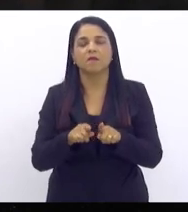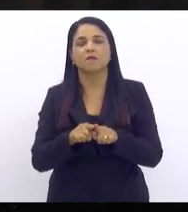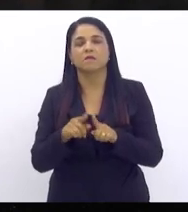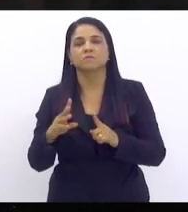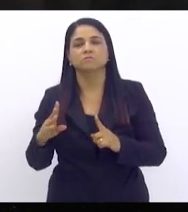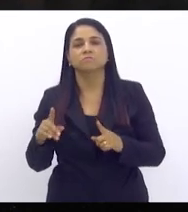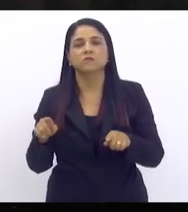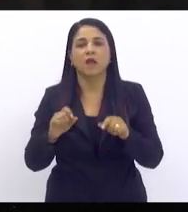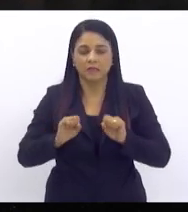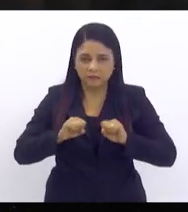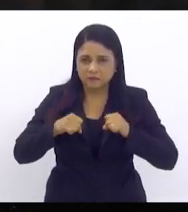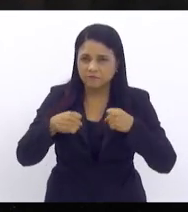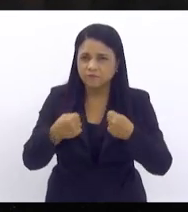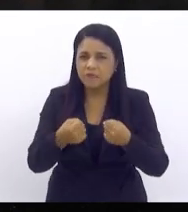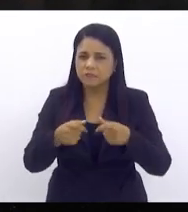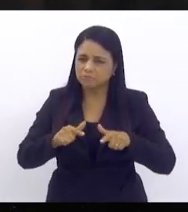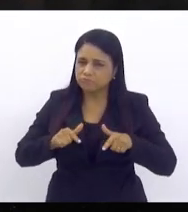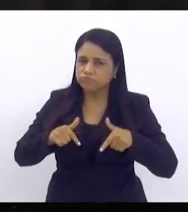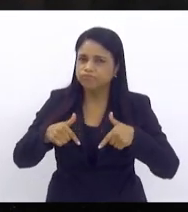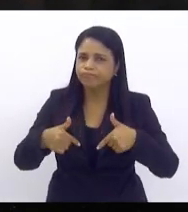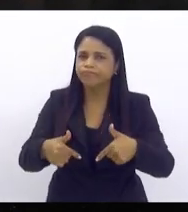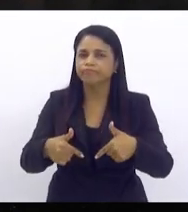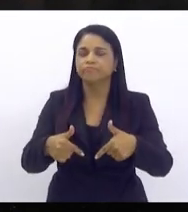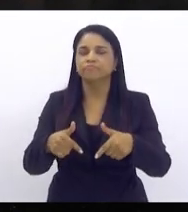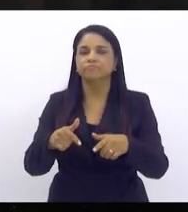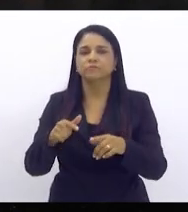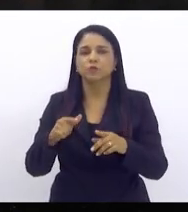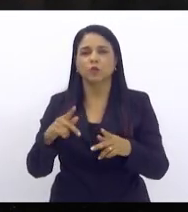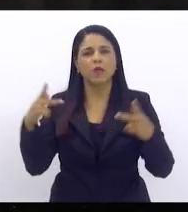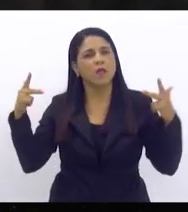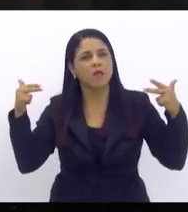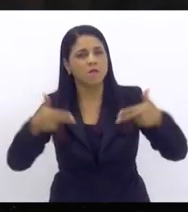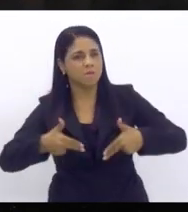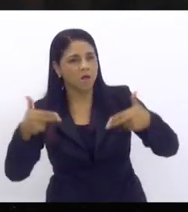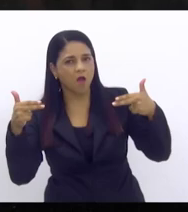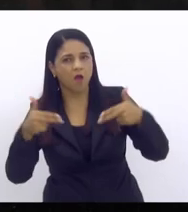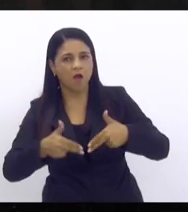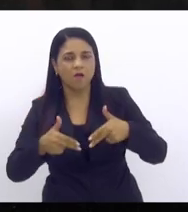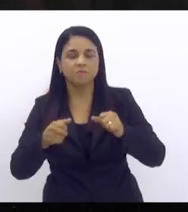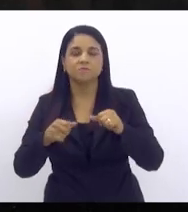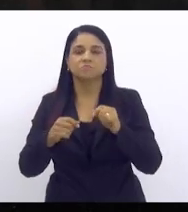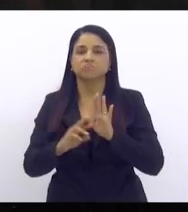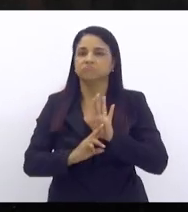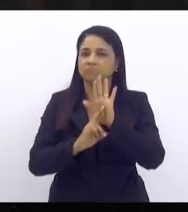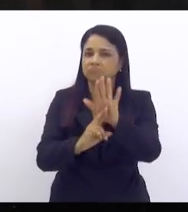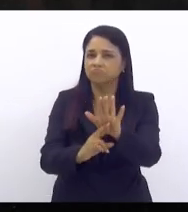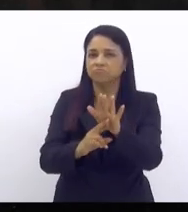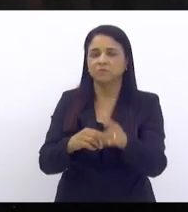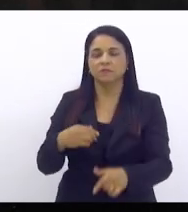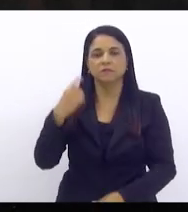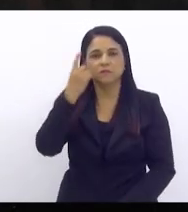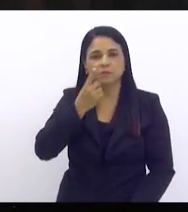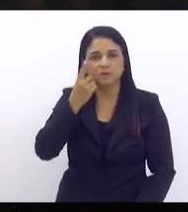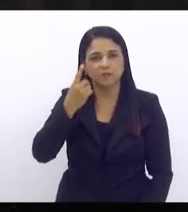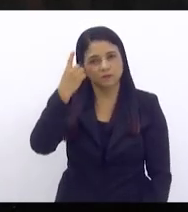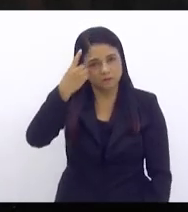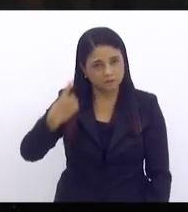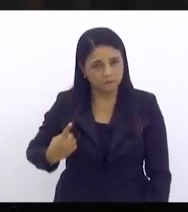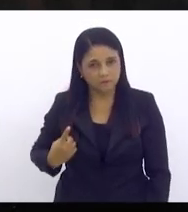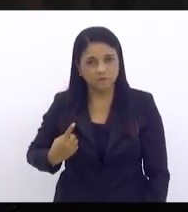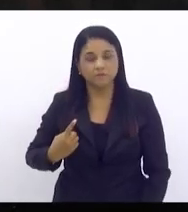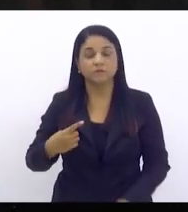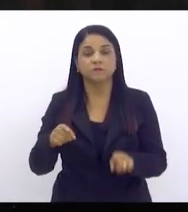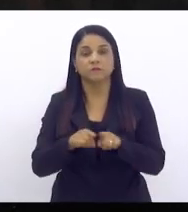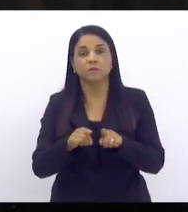e a defesa do hip-hop a partir da frente parlamentar presidida pela deputada Dani Monteiro, que tem o deputado